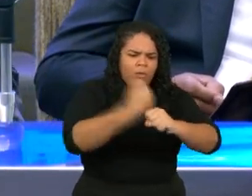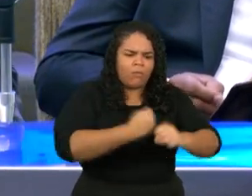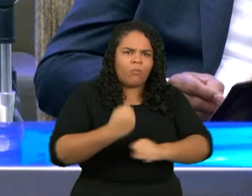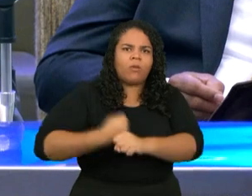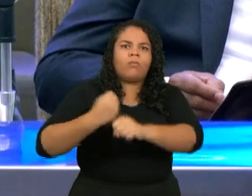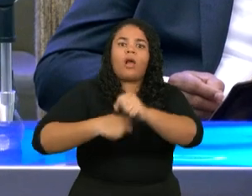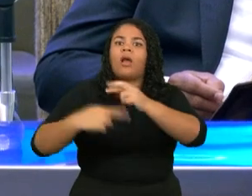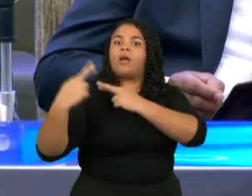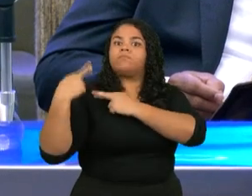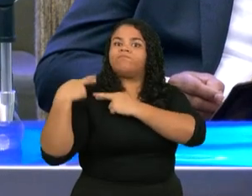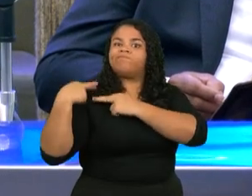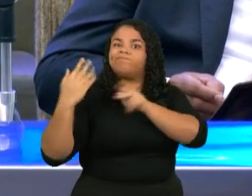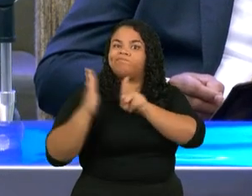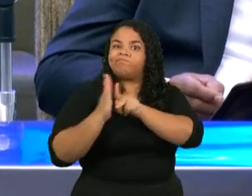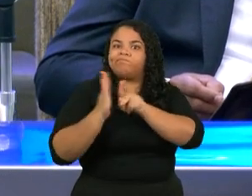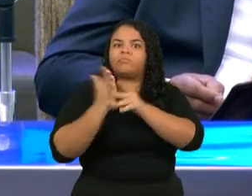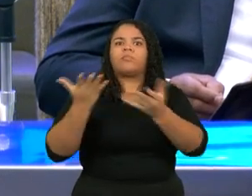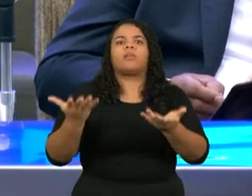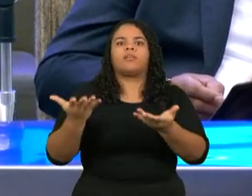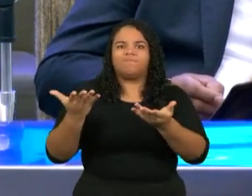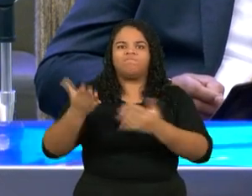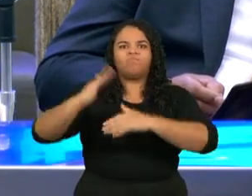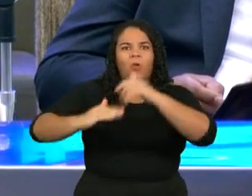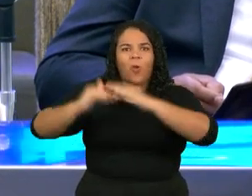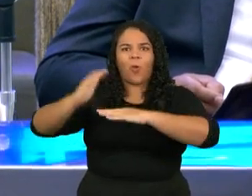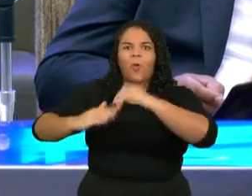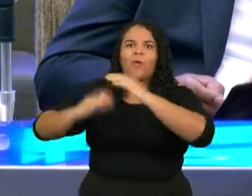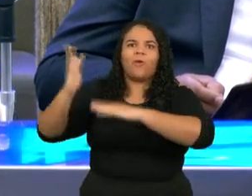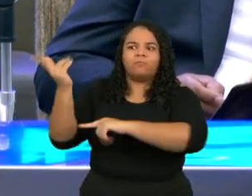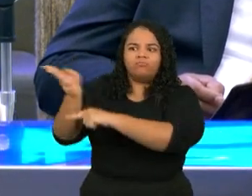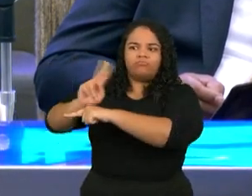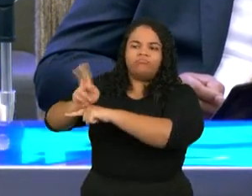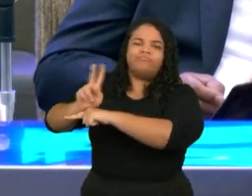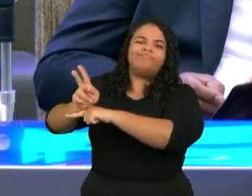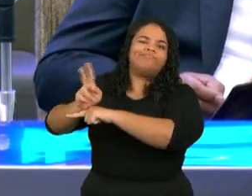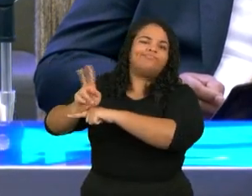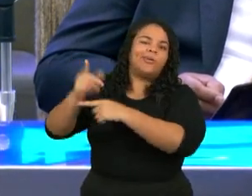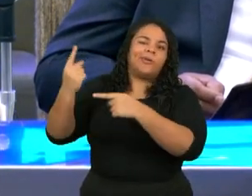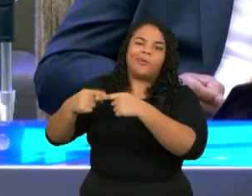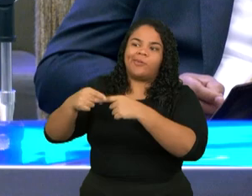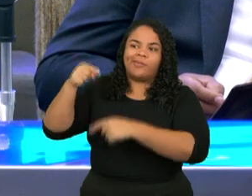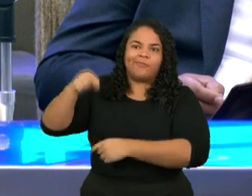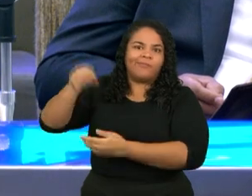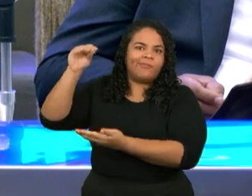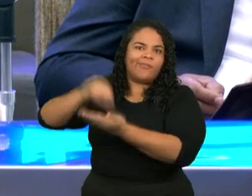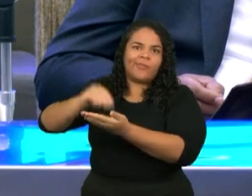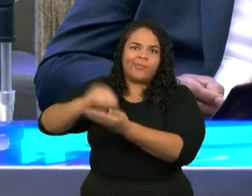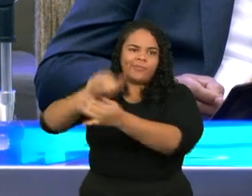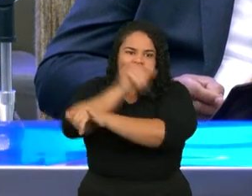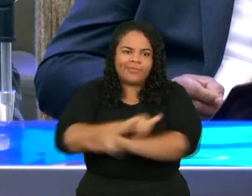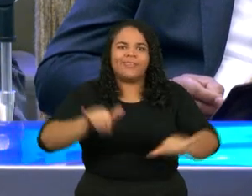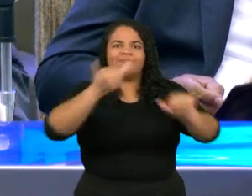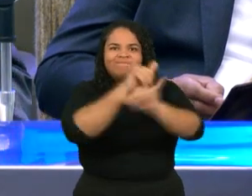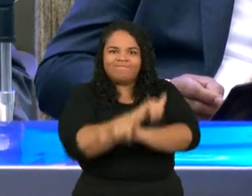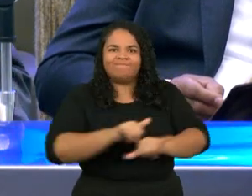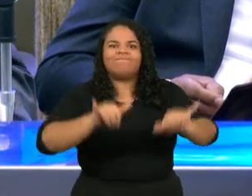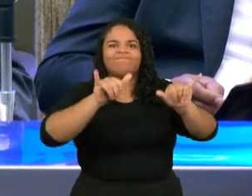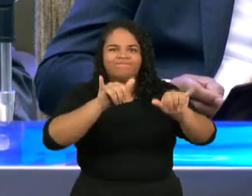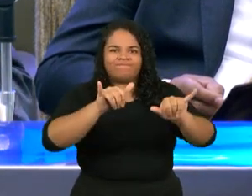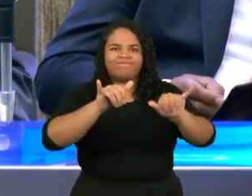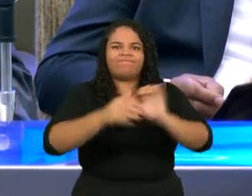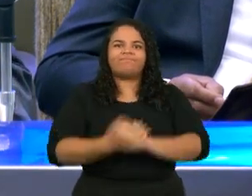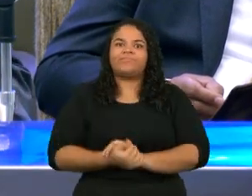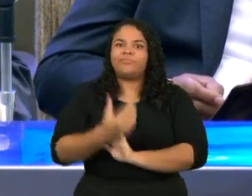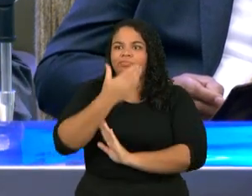requerido justamente do sentinela do Atalaia que não teve o devido Cuidado